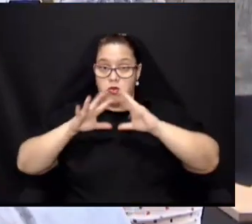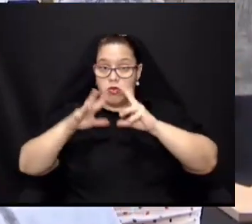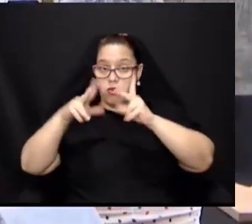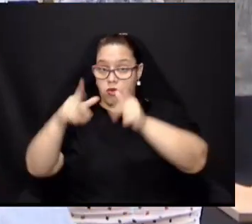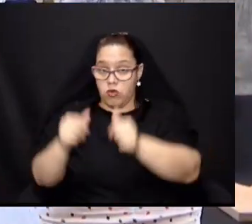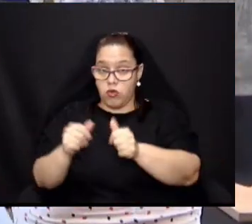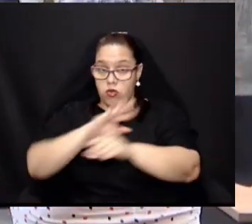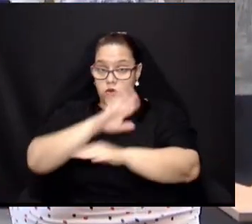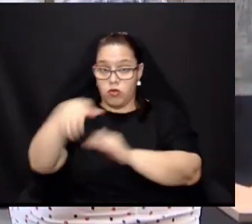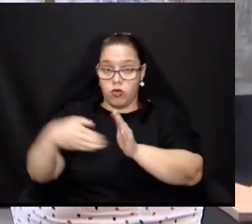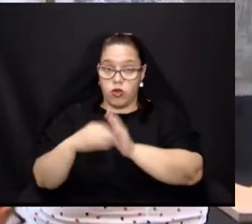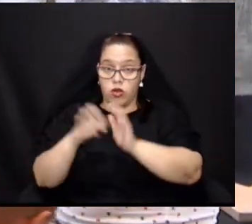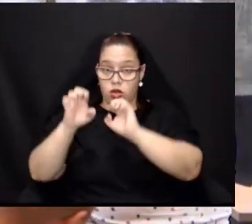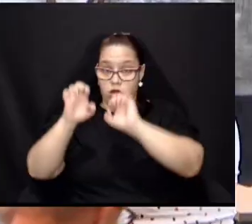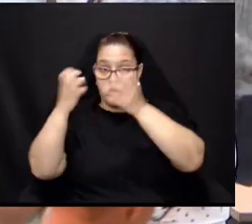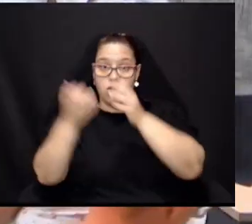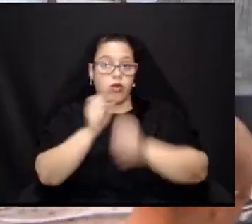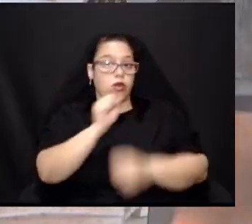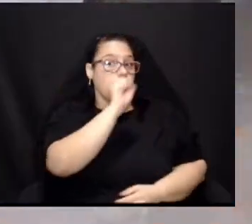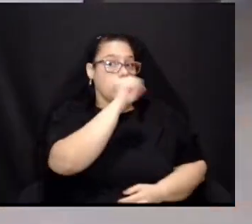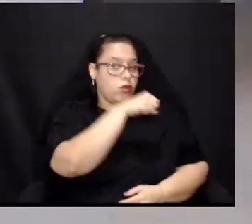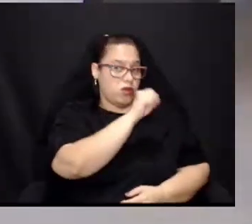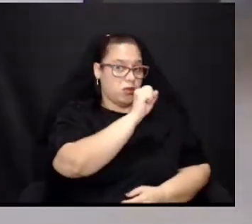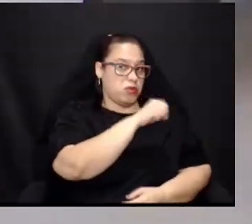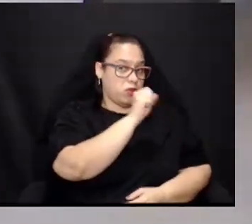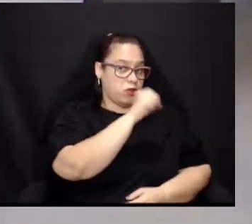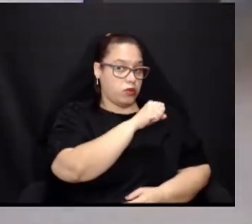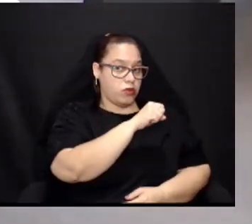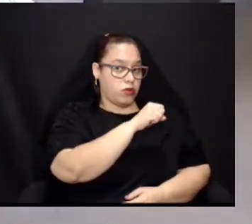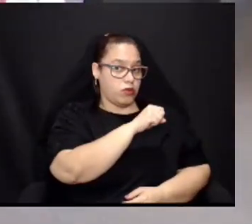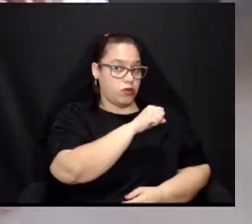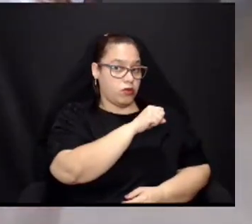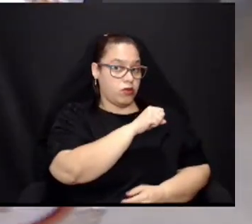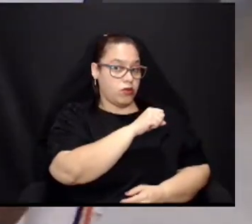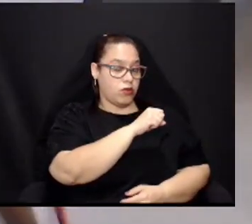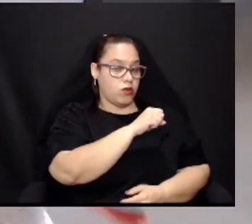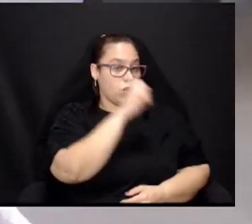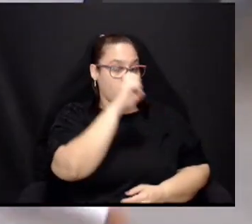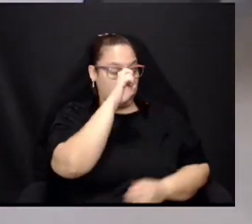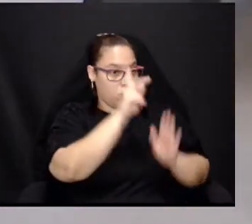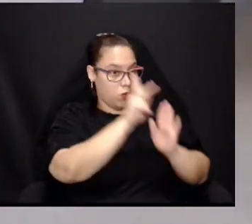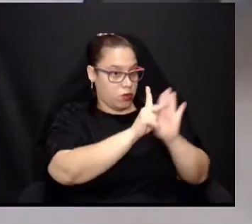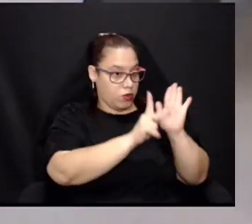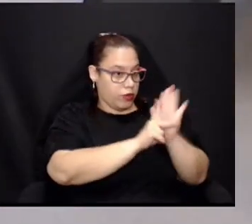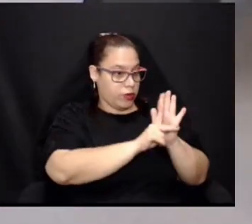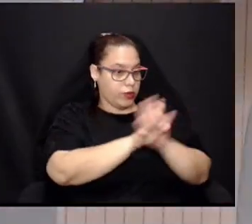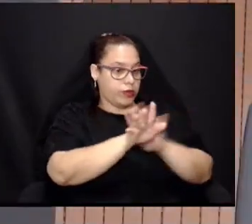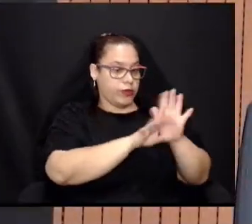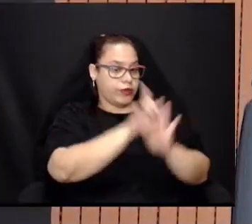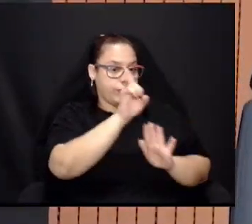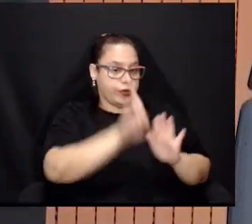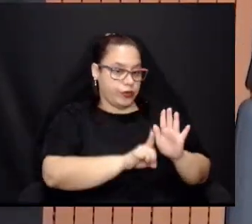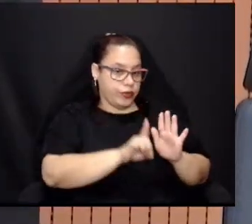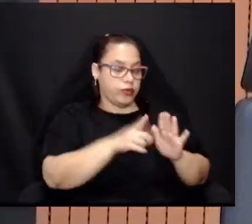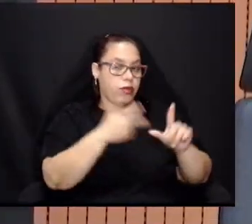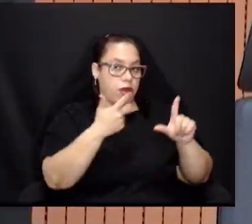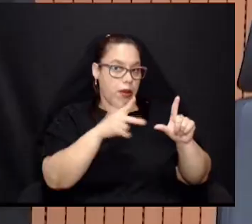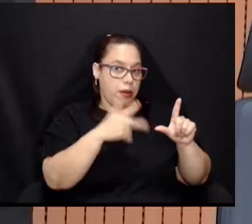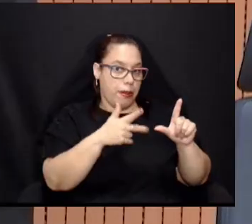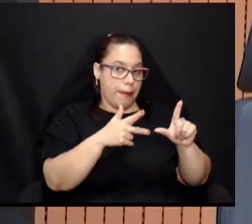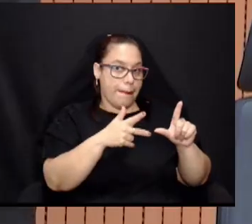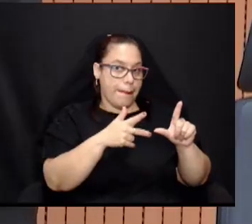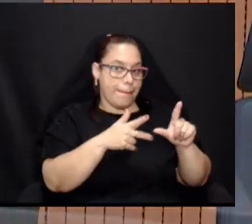cerimonial, né? Isso, exatamente. A parte da tramitação do projeto é com a Diretoria de Assuntos Legislativos, que vocês já entrevistaram,